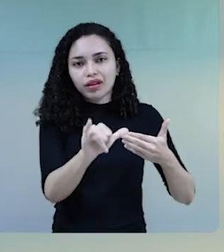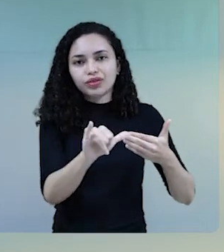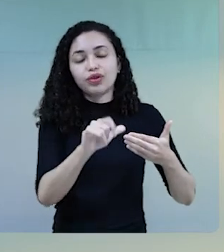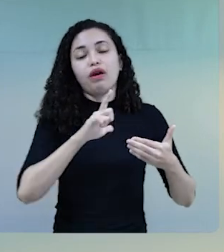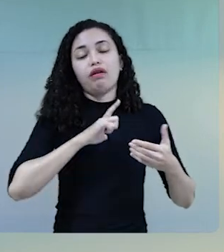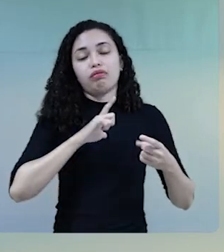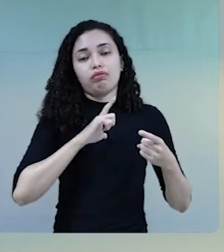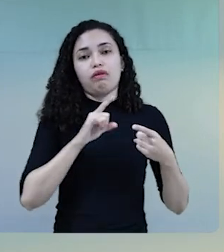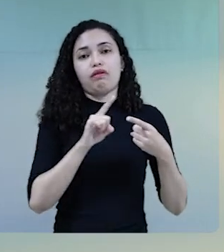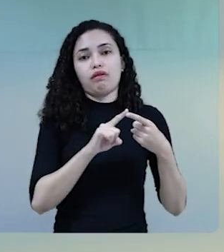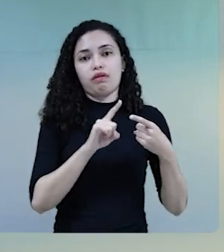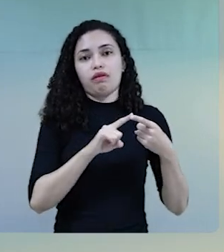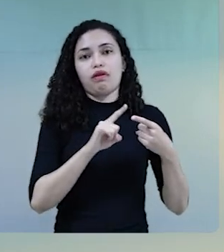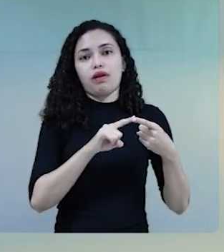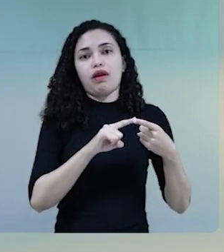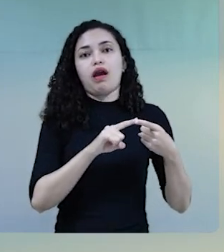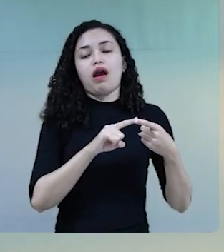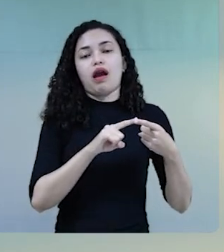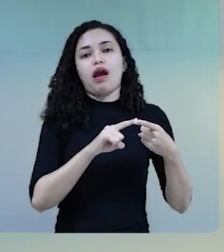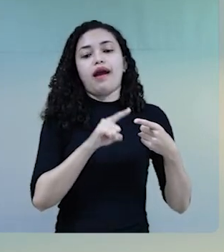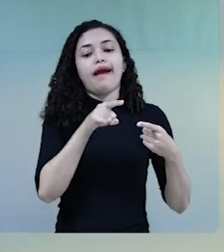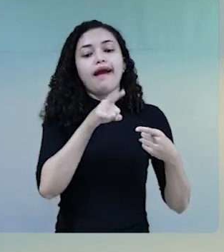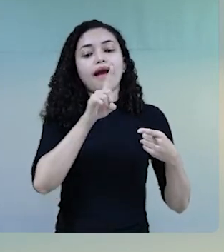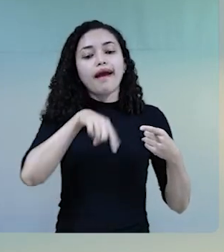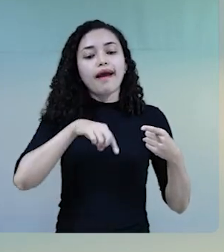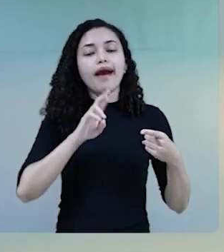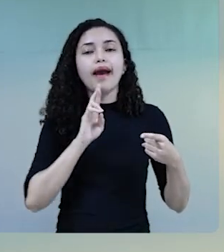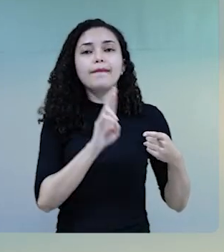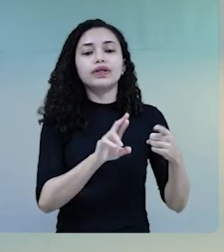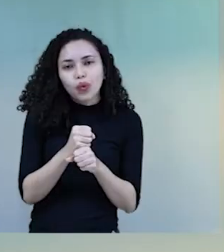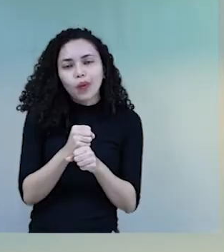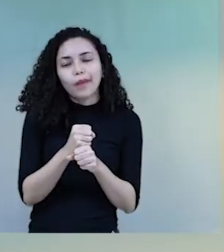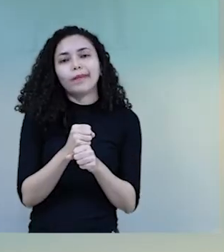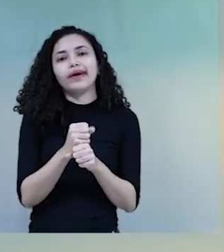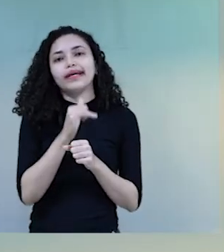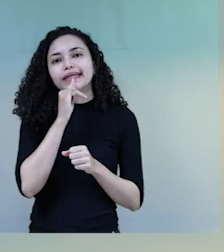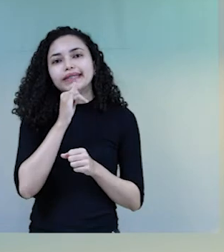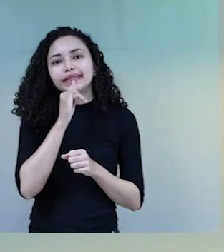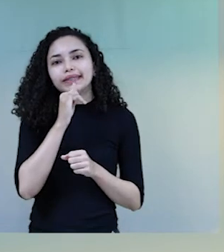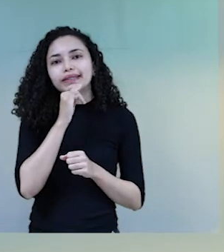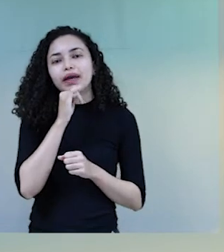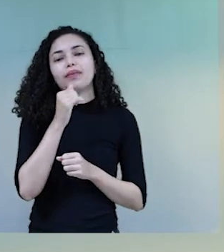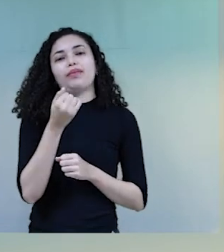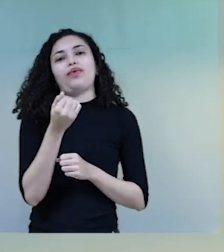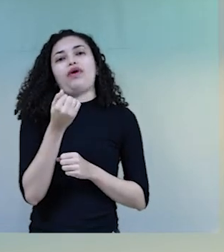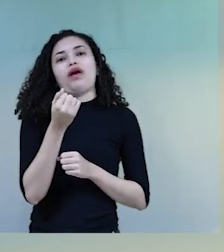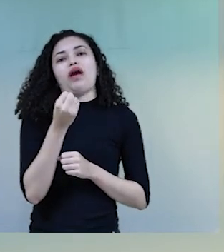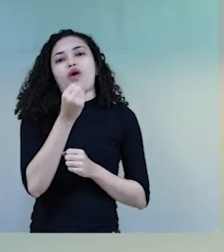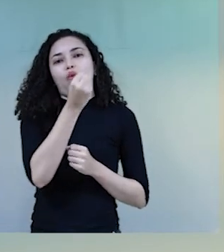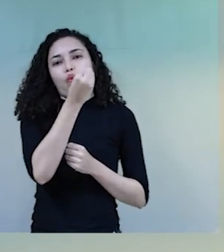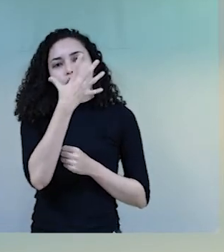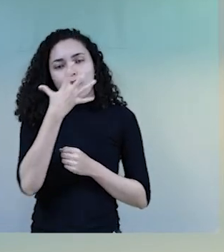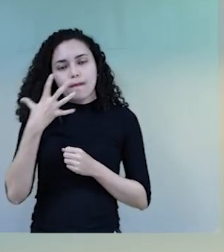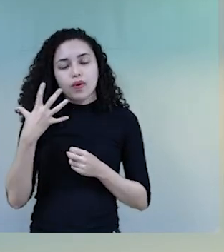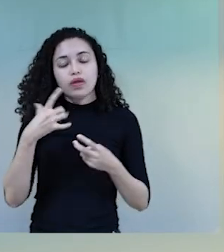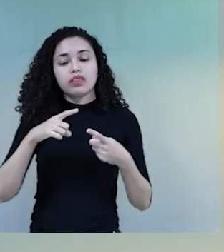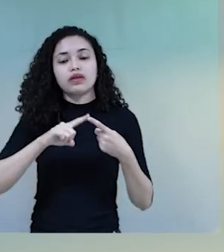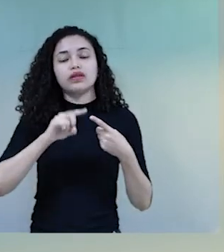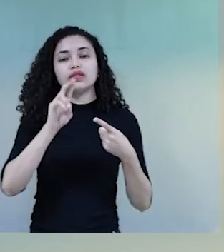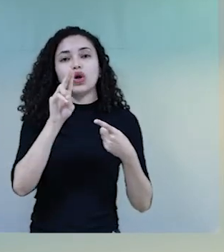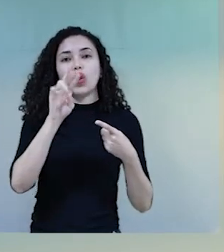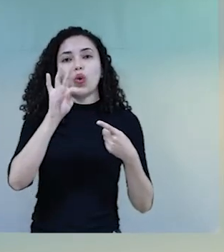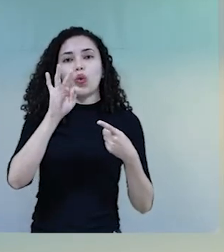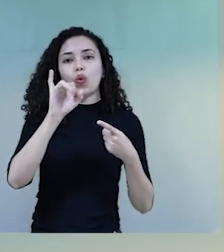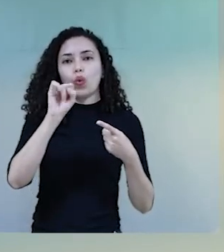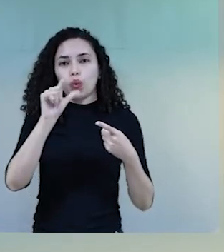potência gerada, que ela representa o somatório, pessoal. Se você somar a potência útil com a potência dissipada, você vai obter a potência o